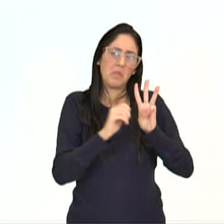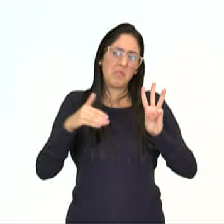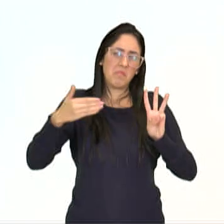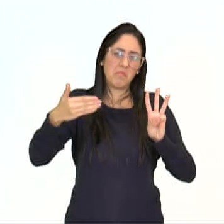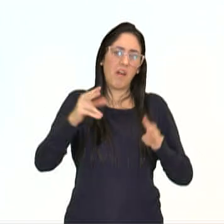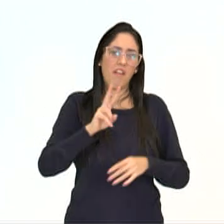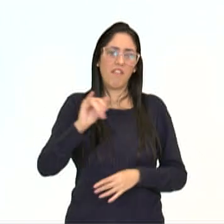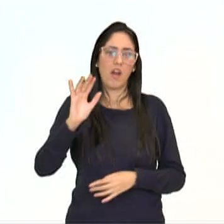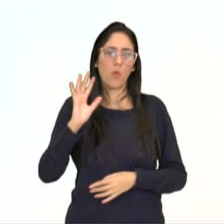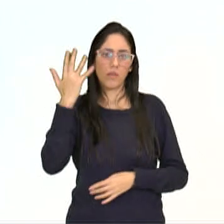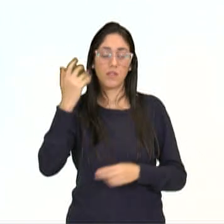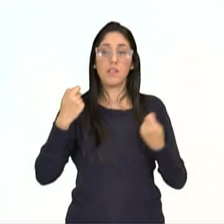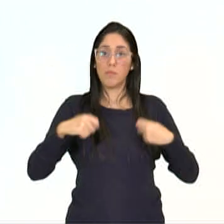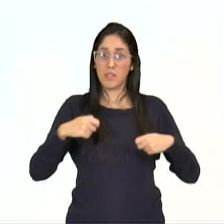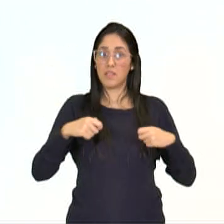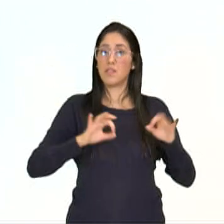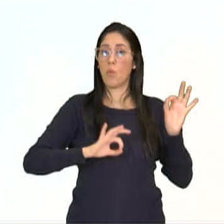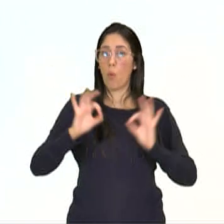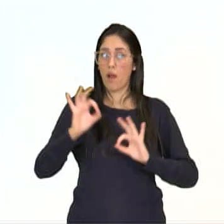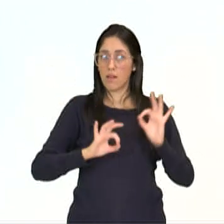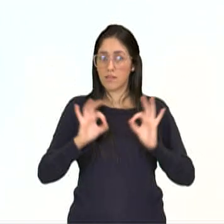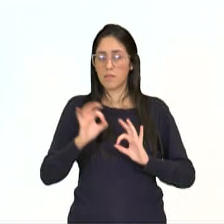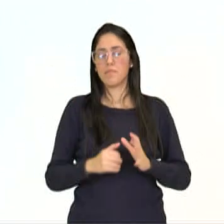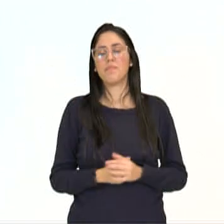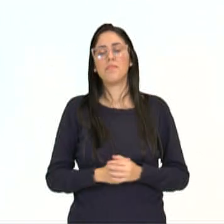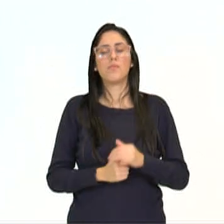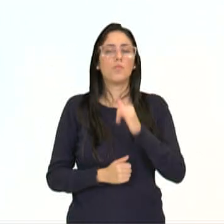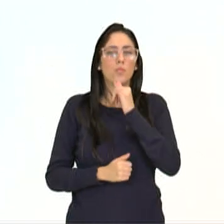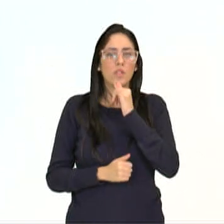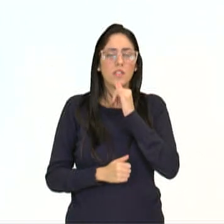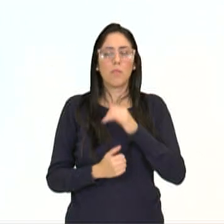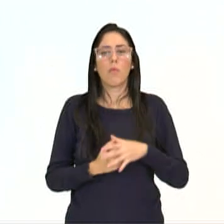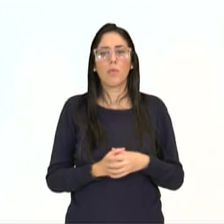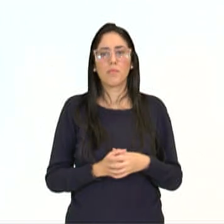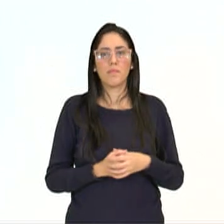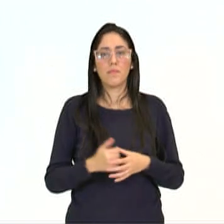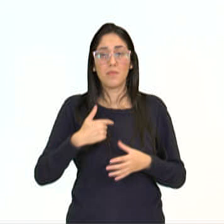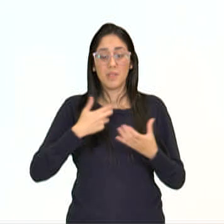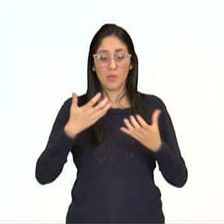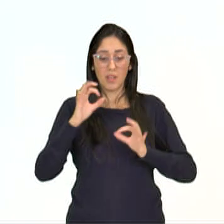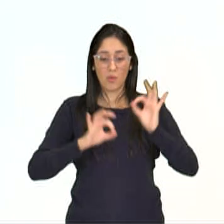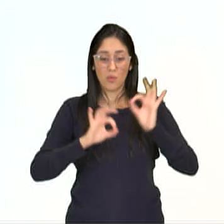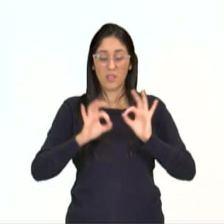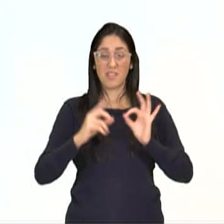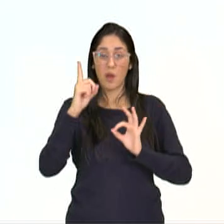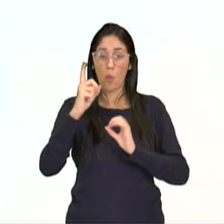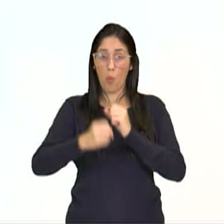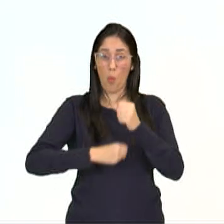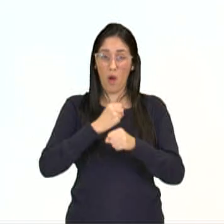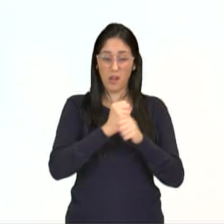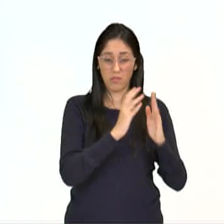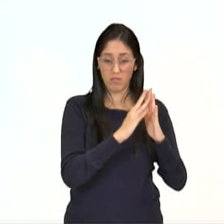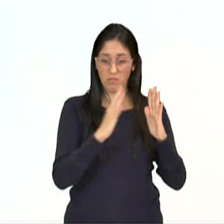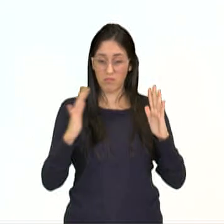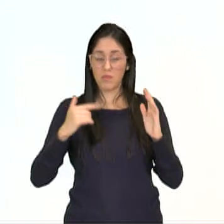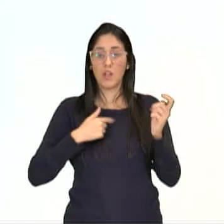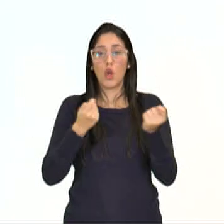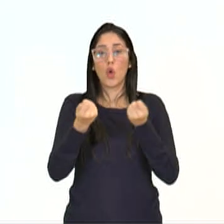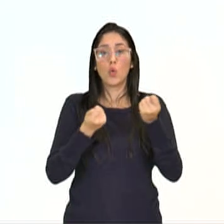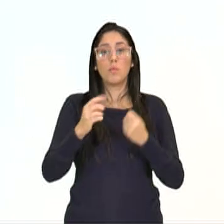gente consegue se organizar. Por exemplo, para se organizar durante um ano, economizando R$100 por